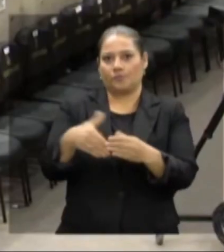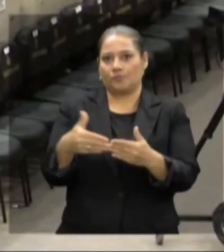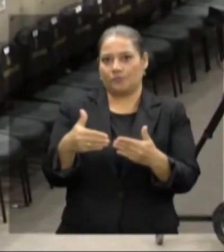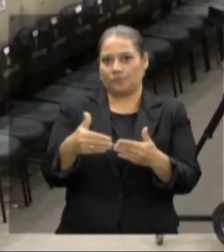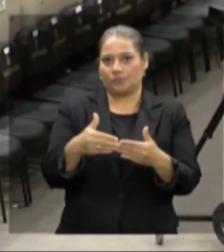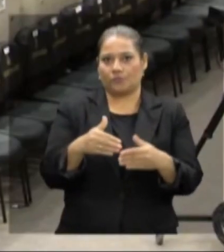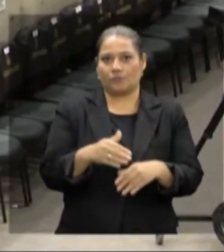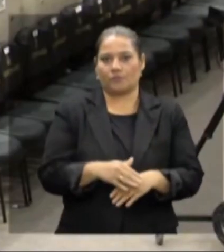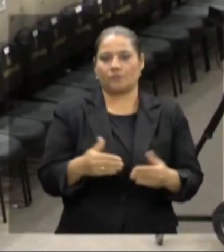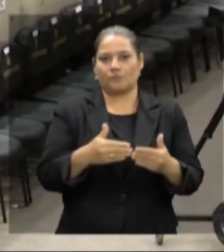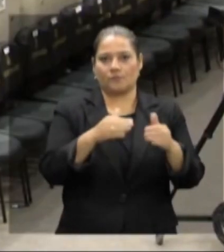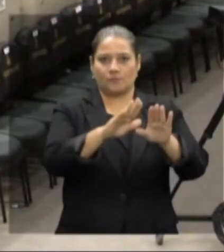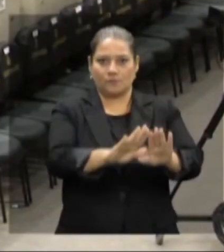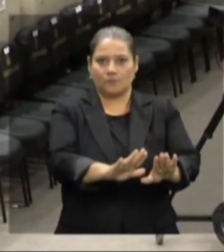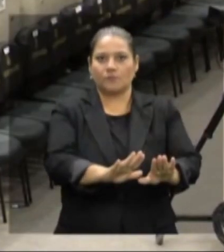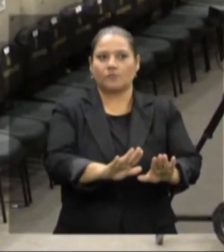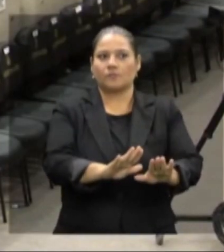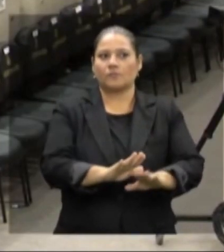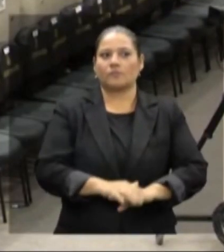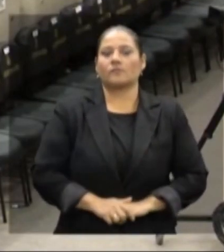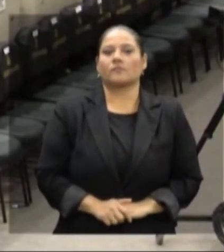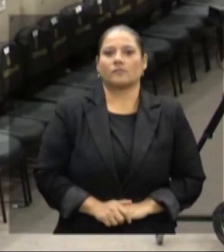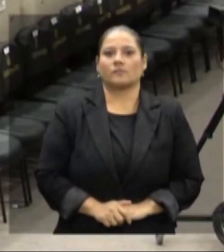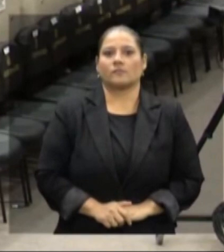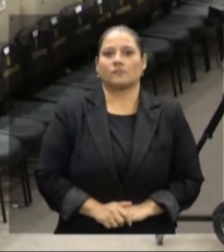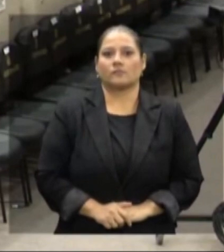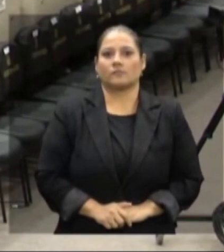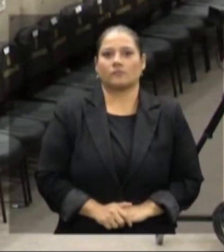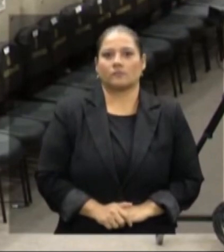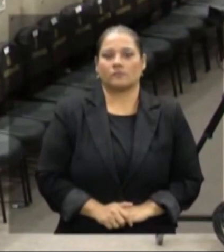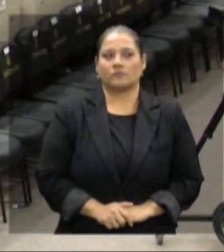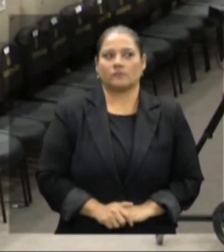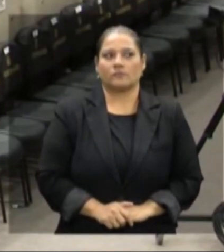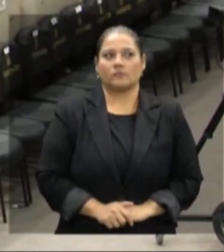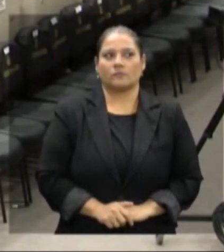votação, os que aprovam, permaneçam como estão.